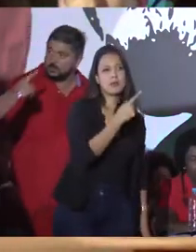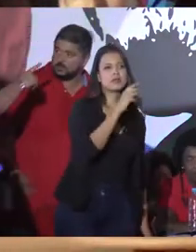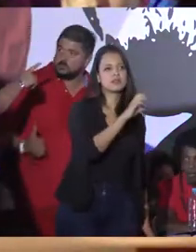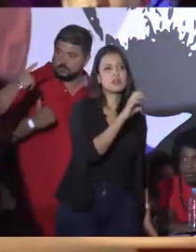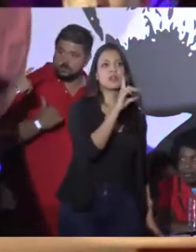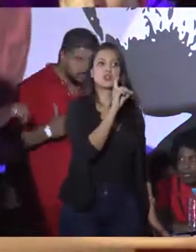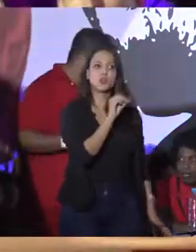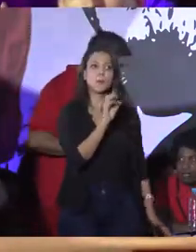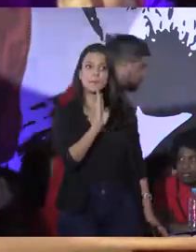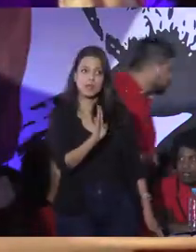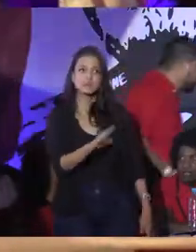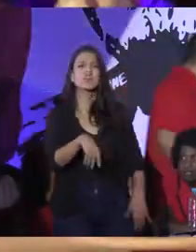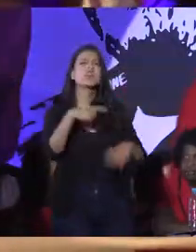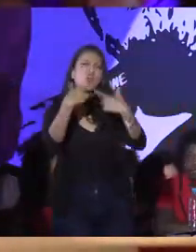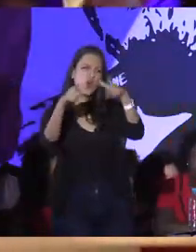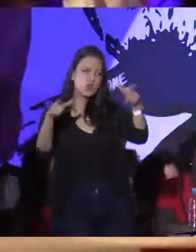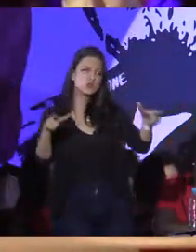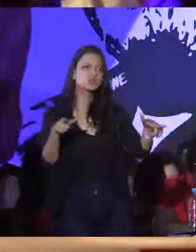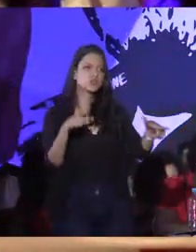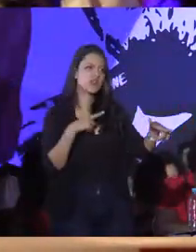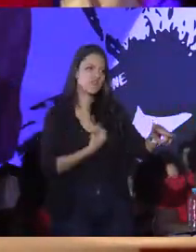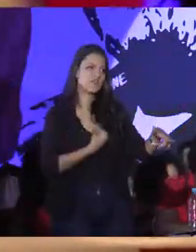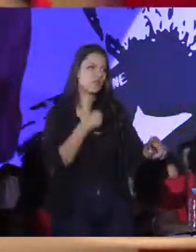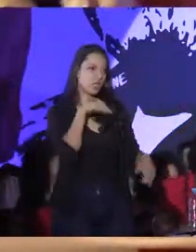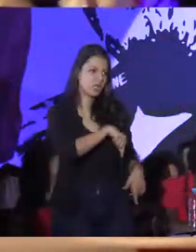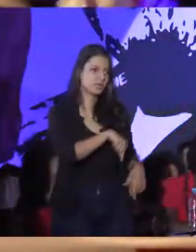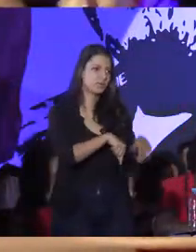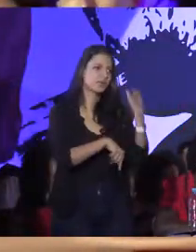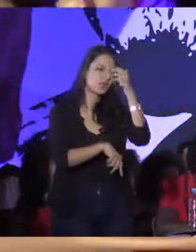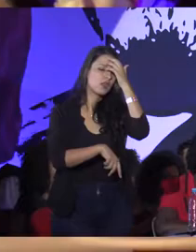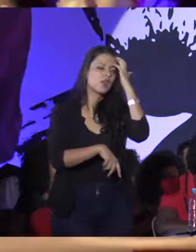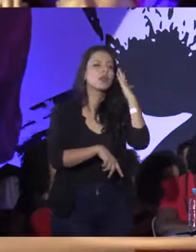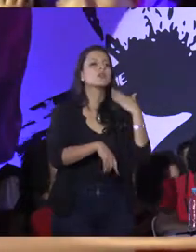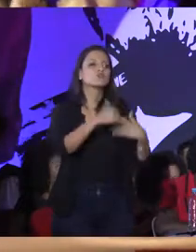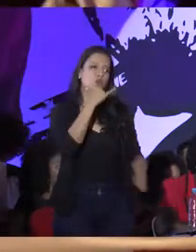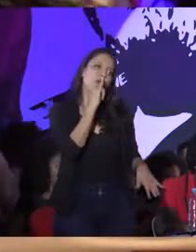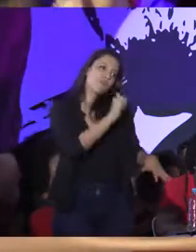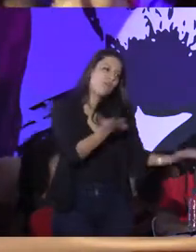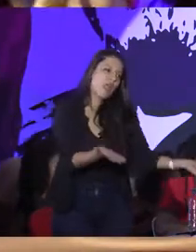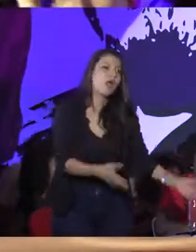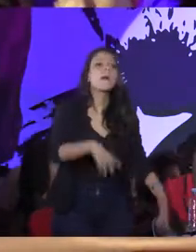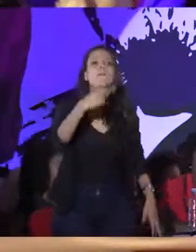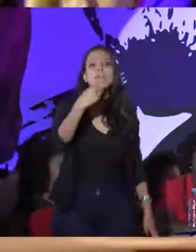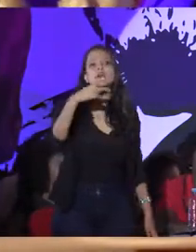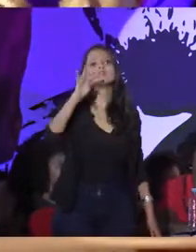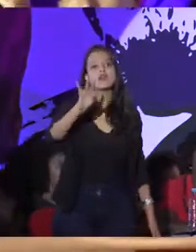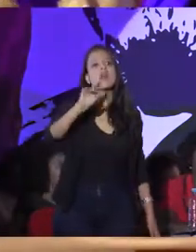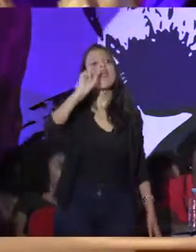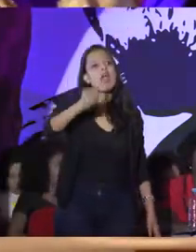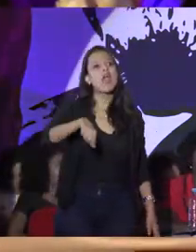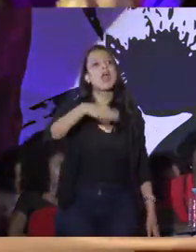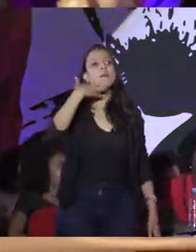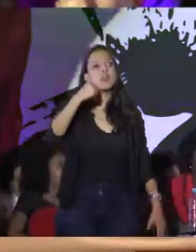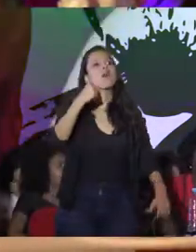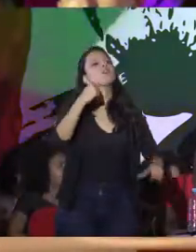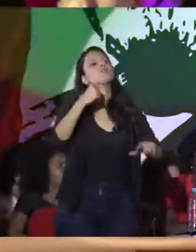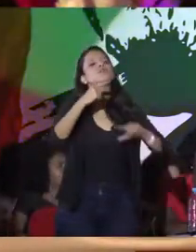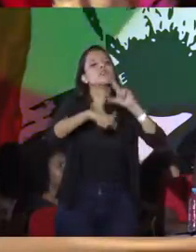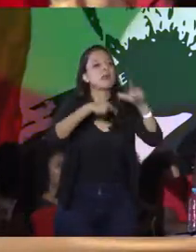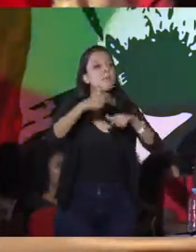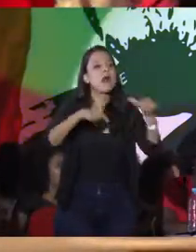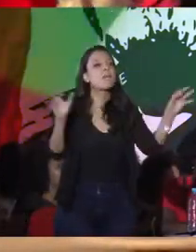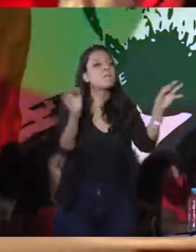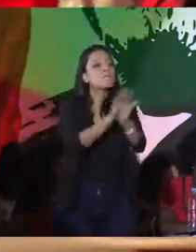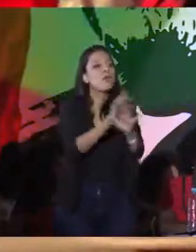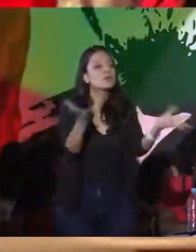outras agremiações, o Partido dos Trabalhadores é a obra mais acabada que o povo